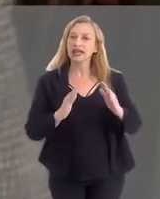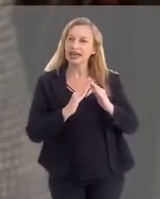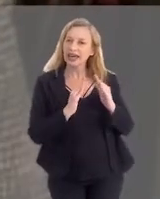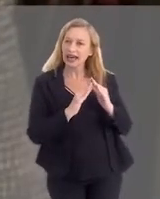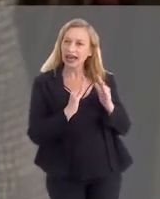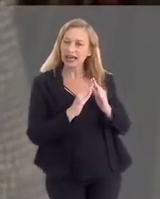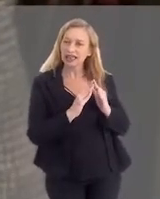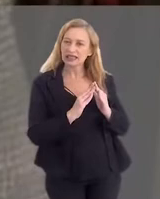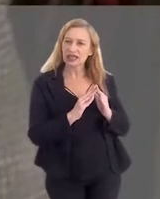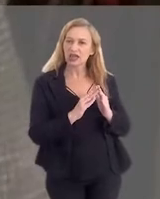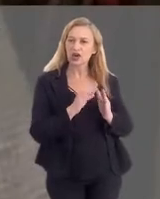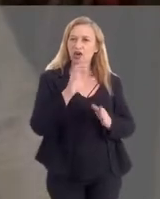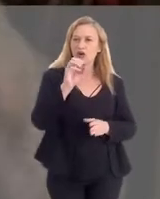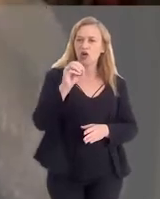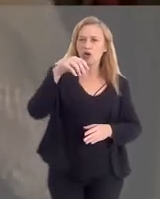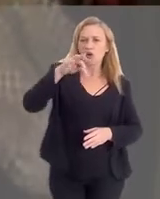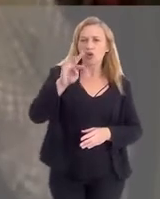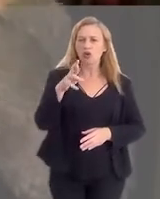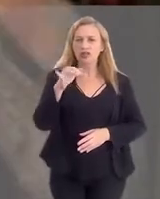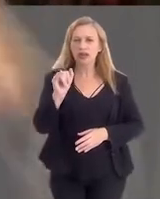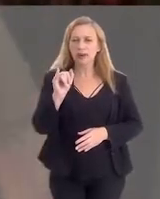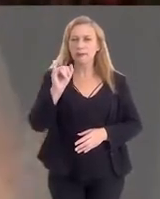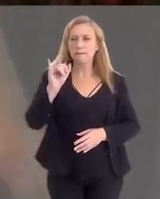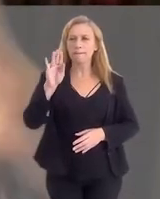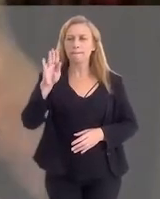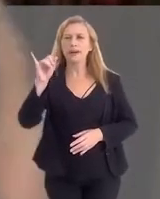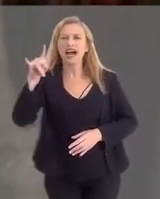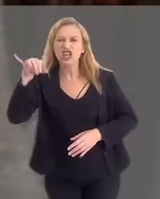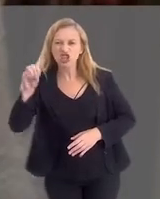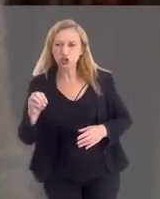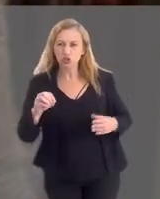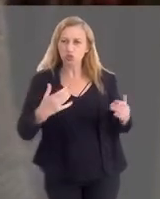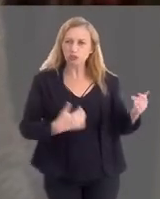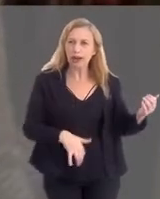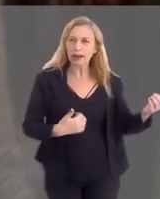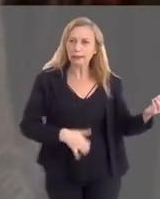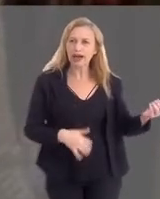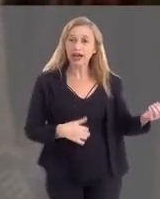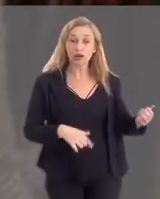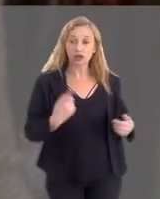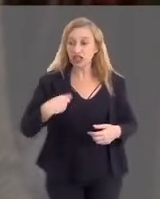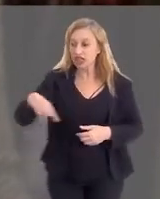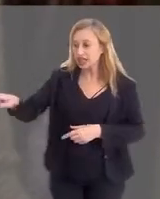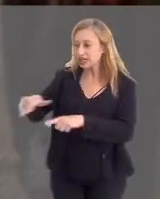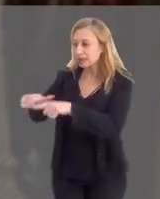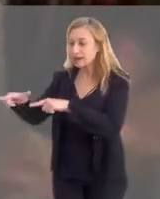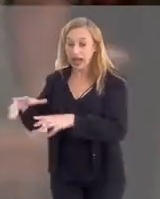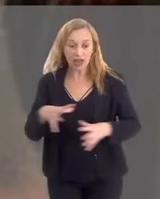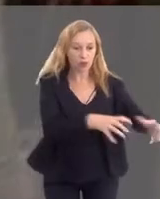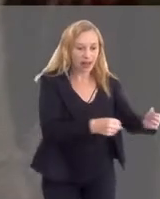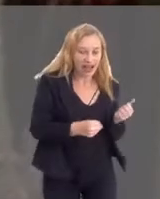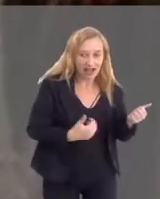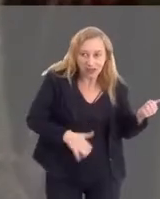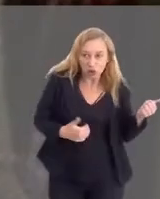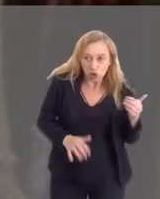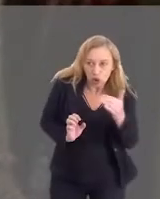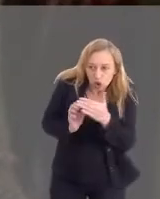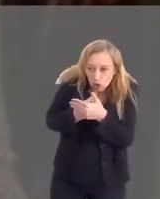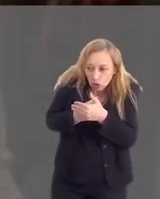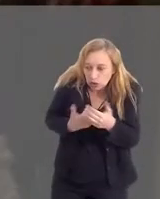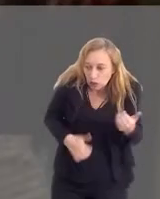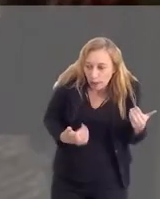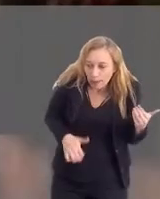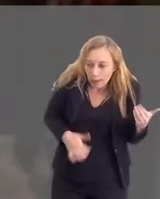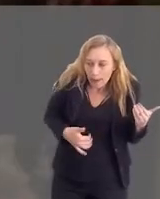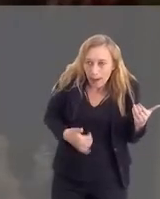ele em casa ele tinha um contrabaixo bem velhinho, surrado. E quando ele ia trabalhar, eu pegava o baixo e ficava